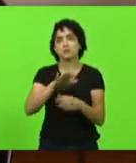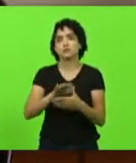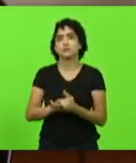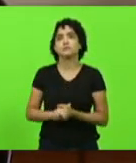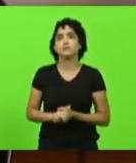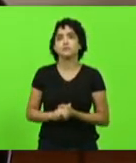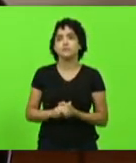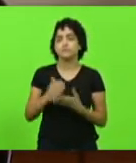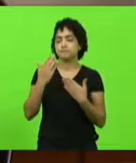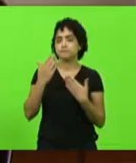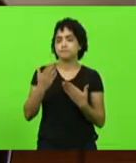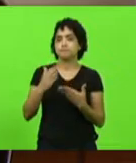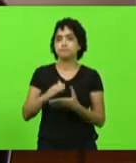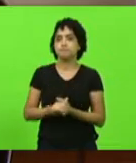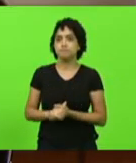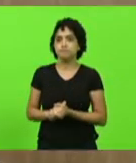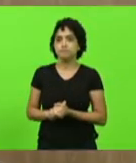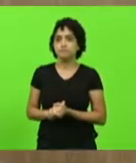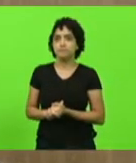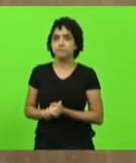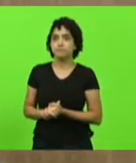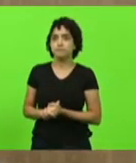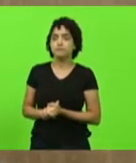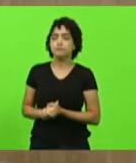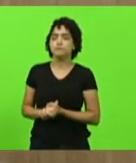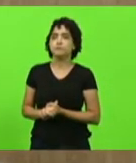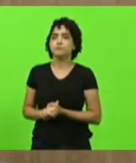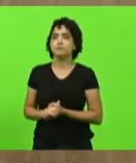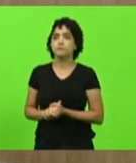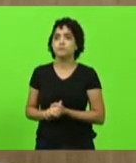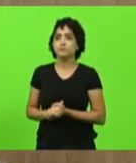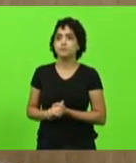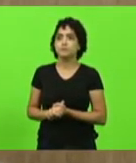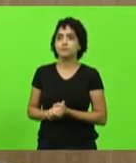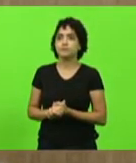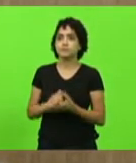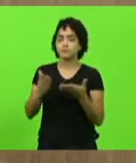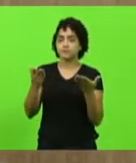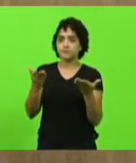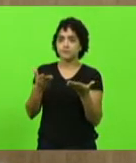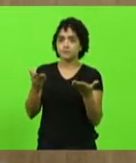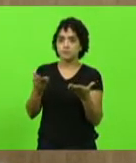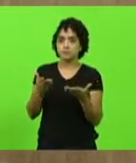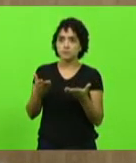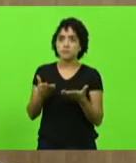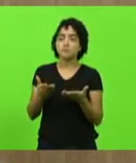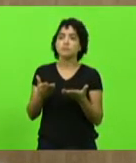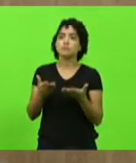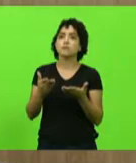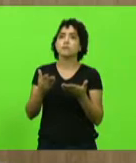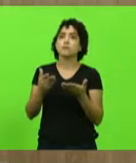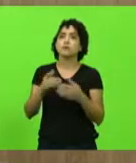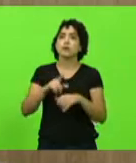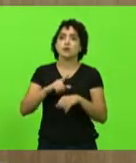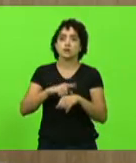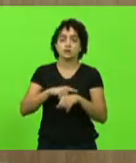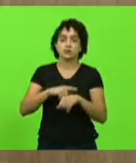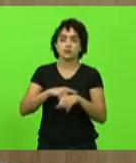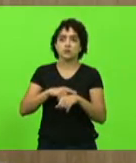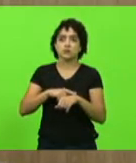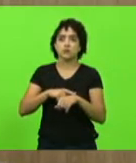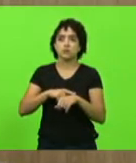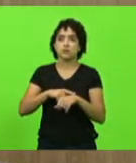Catarinense. Obrigado, senhor presidente. Obrigado, deputado Gerri. Com a palavra, ainda em breves comunicações, o deputado